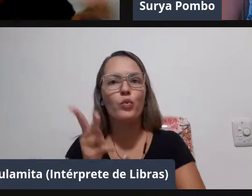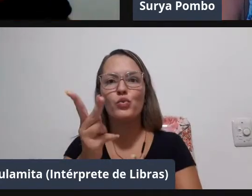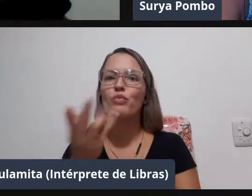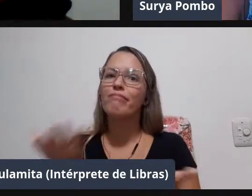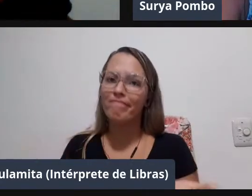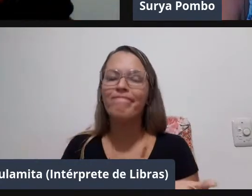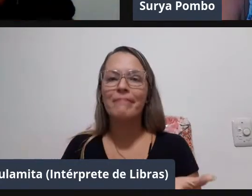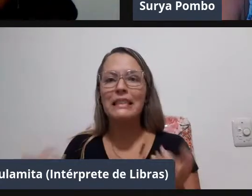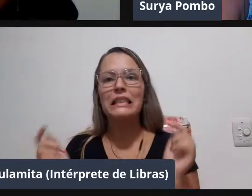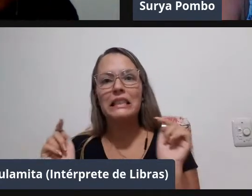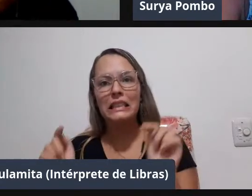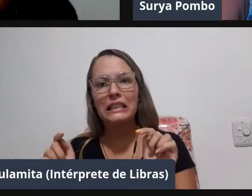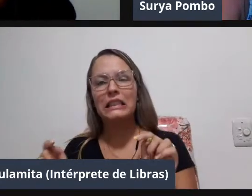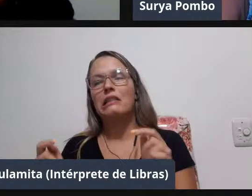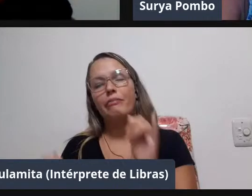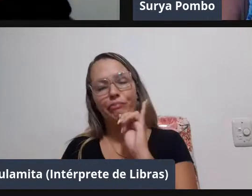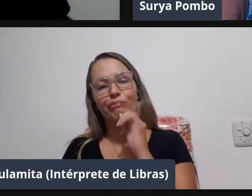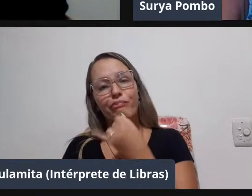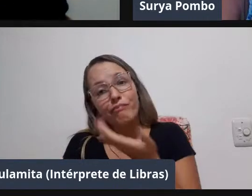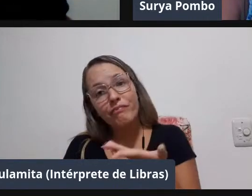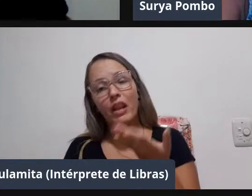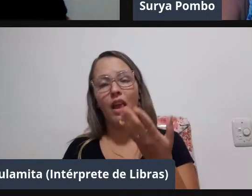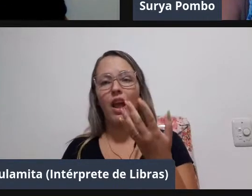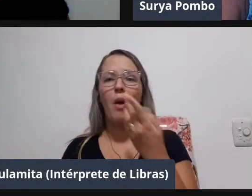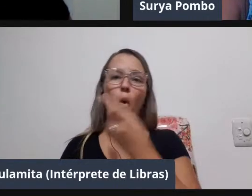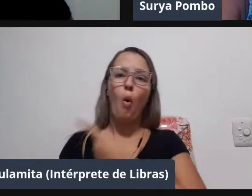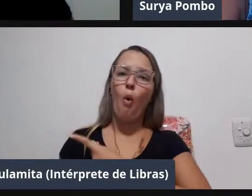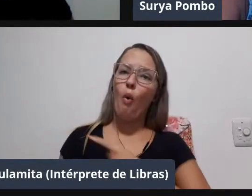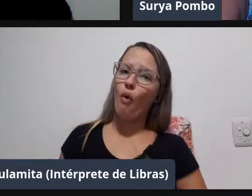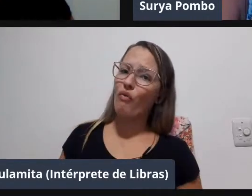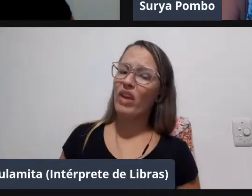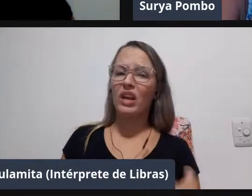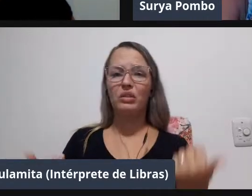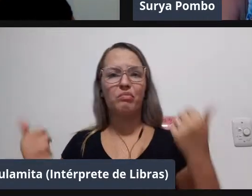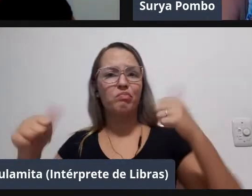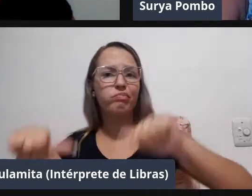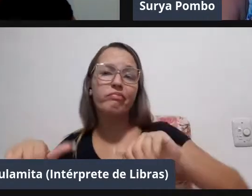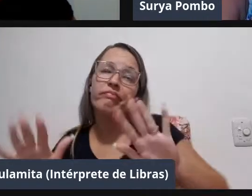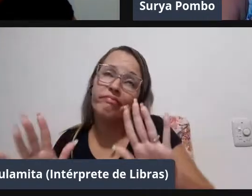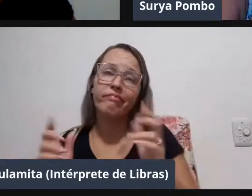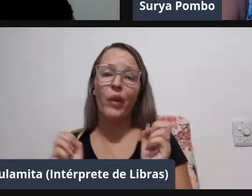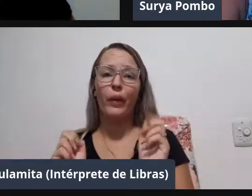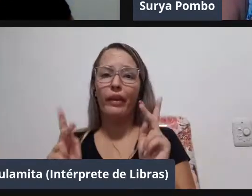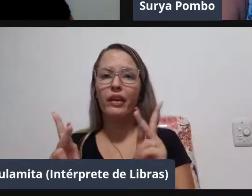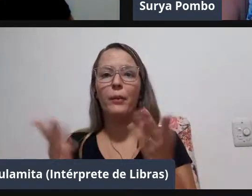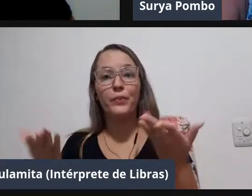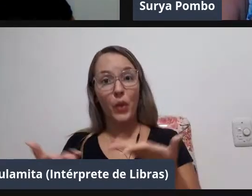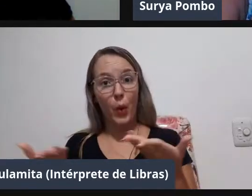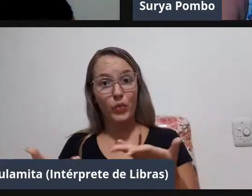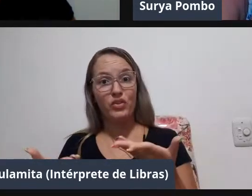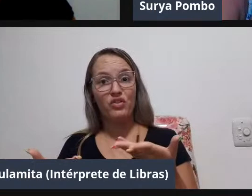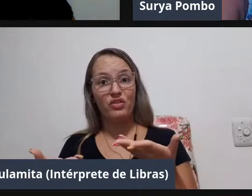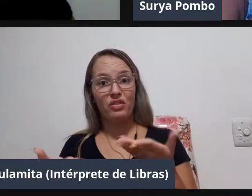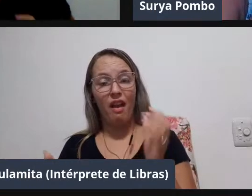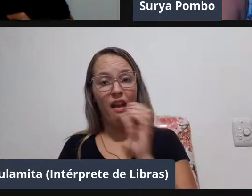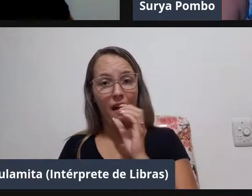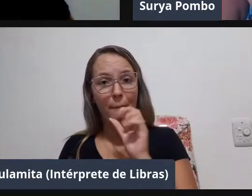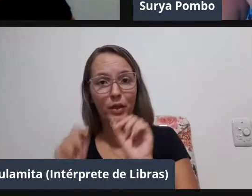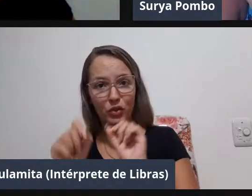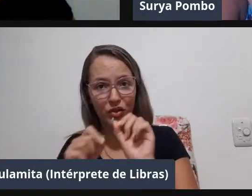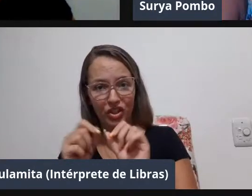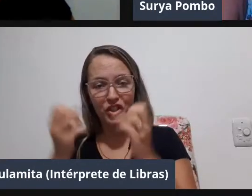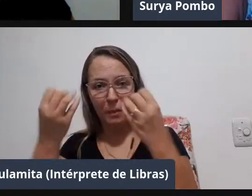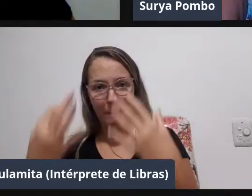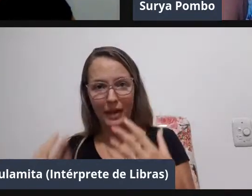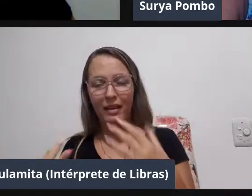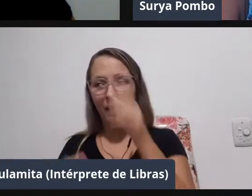esses atos de desgovernos que estamos submetidos. Hoje, nós temos, daqui a pouco eu vou falar um pouquinho da nossa convidada, mas a Súria